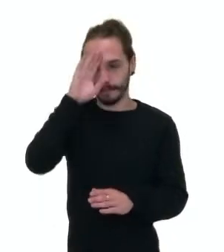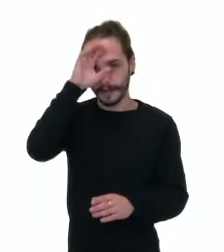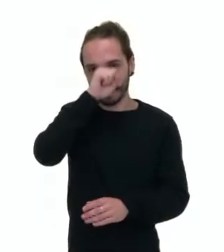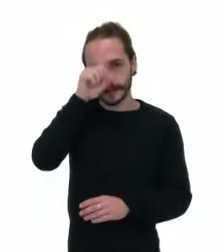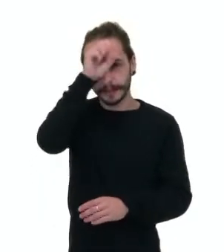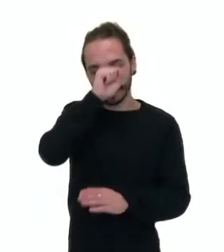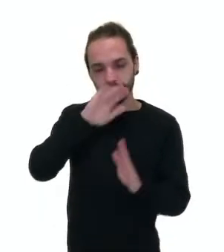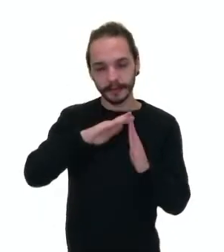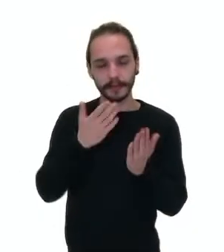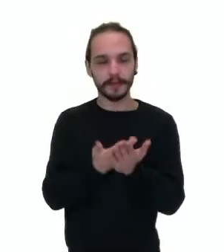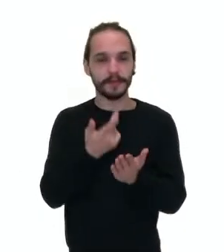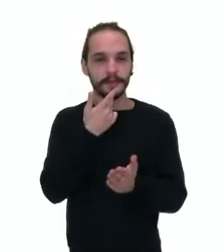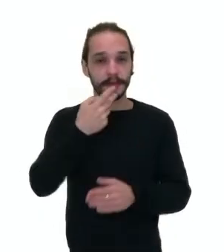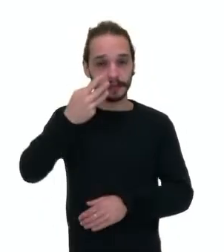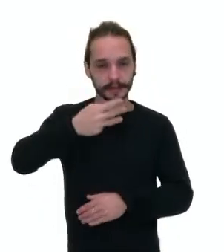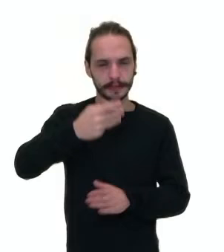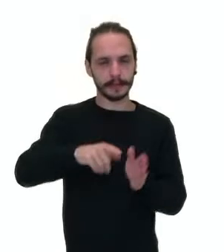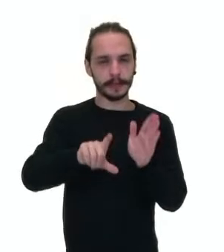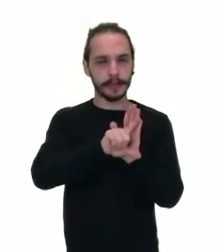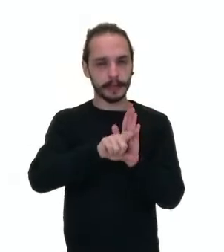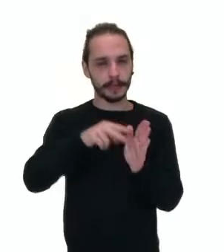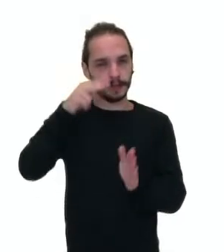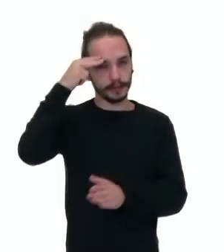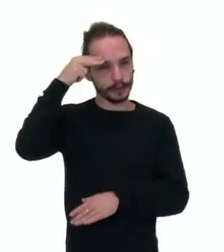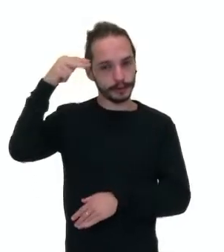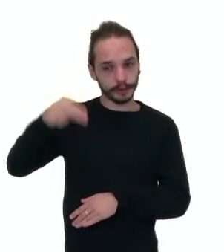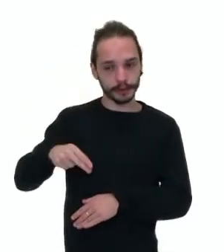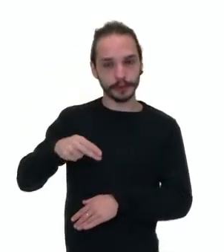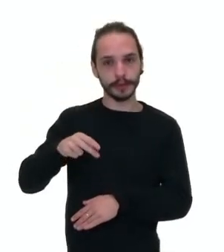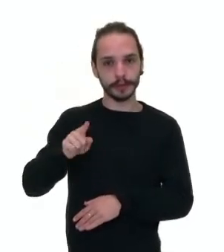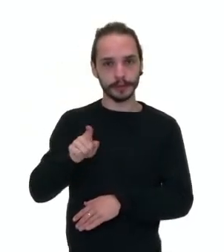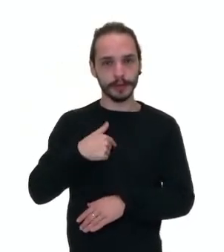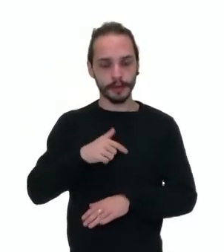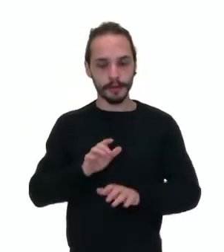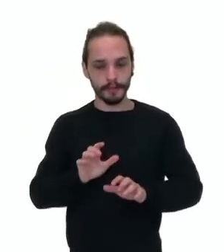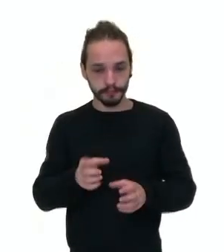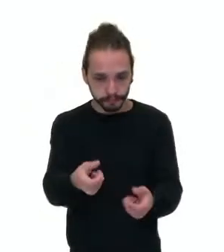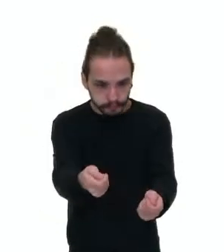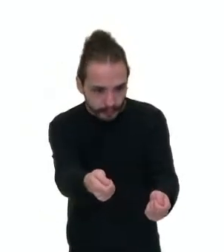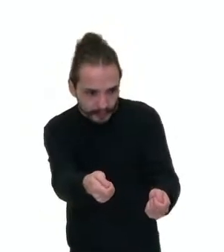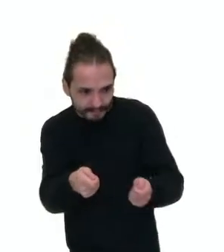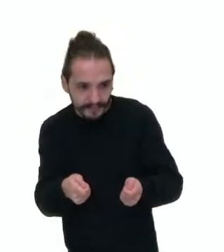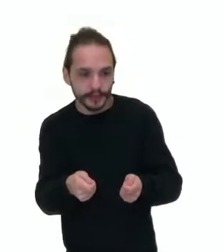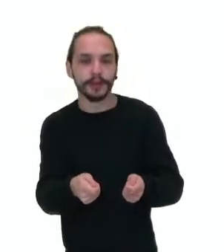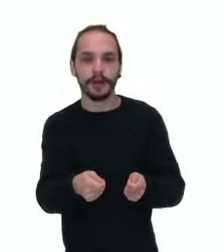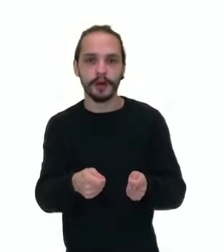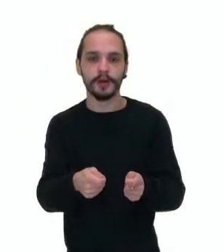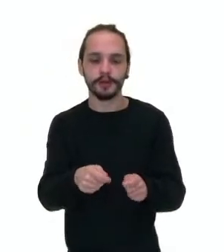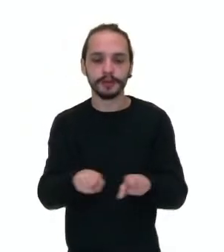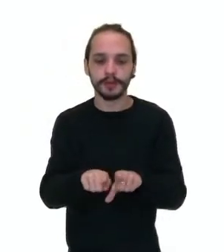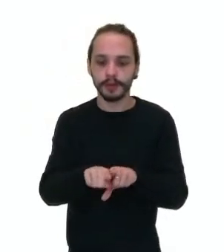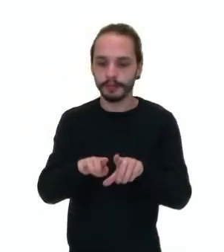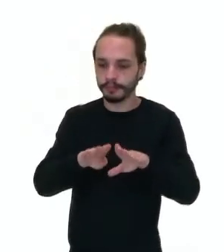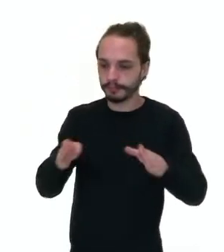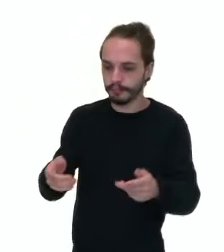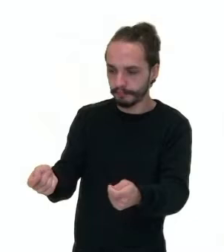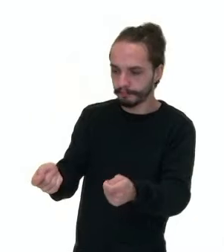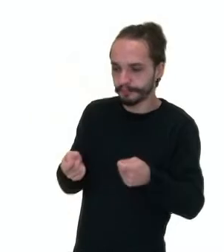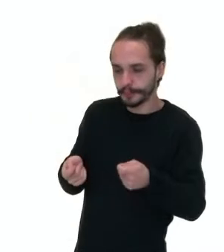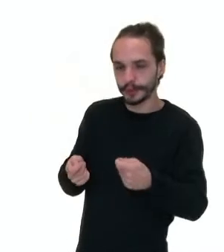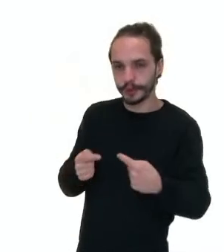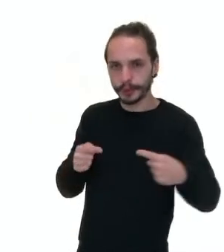Newton define que se ao puxar o móvel o puxará igualmente de volta, e assim não conseguirá exercer